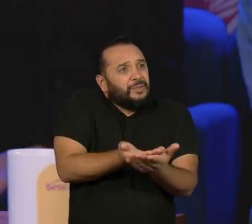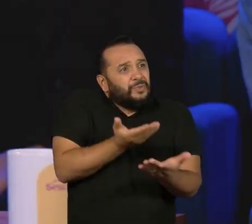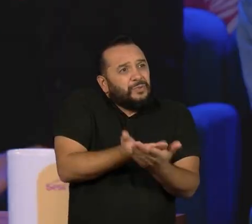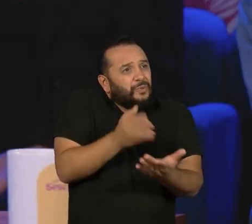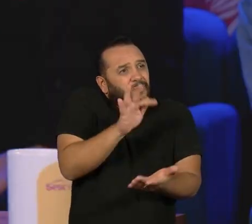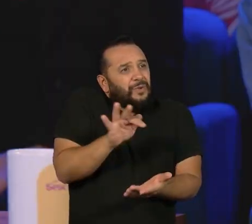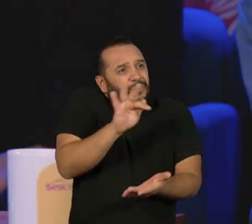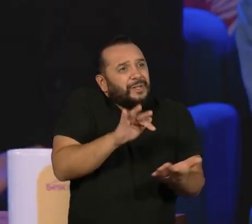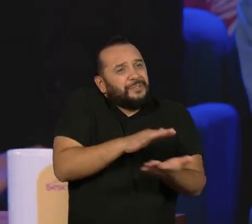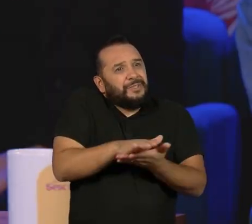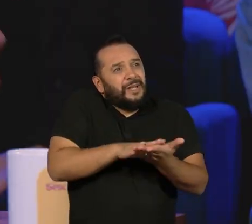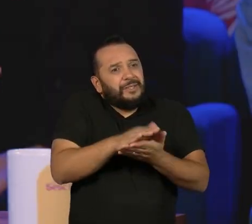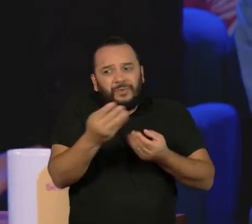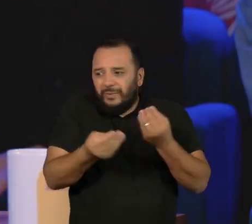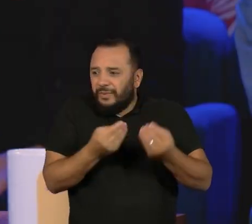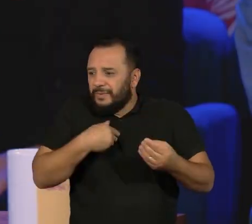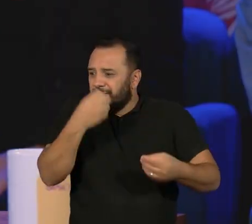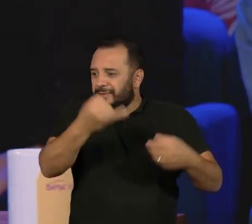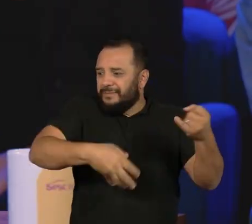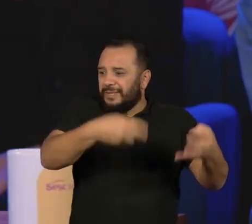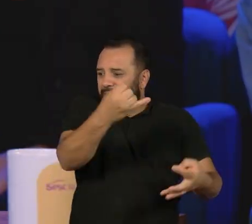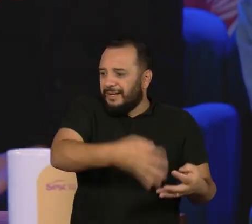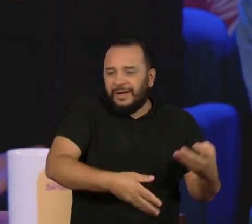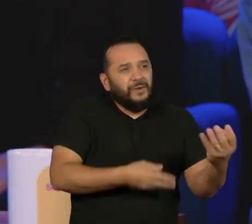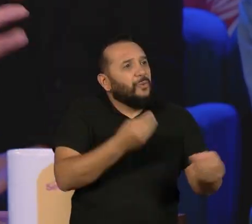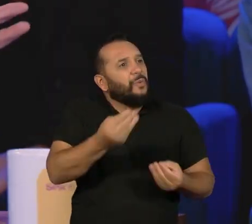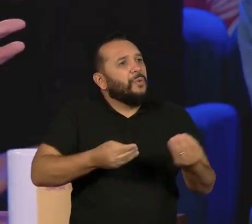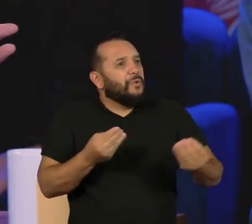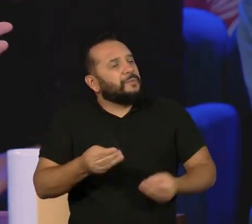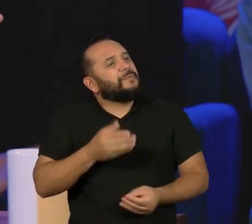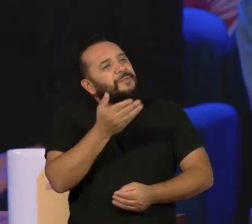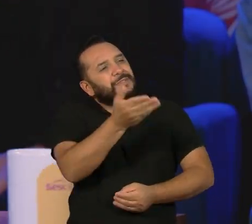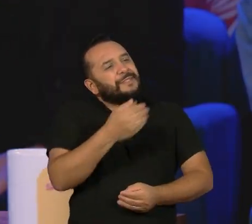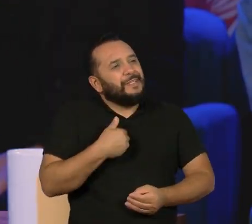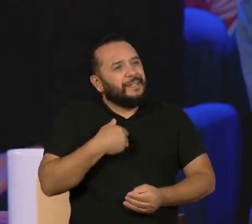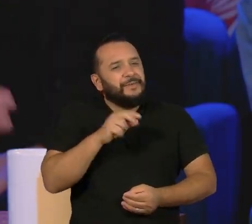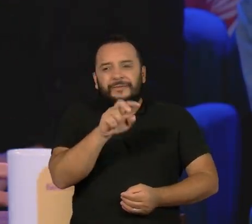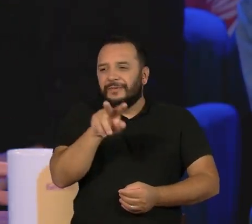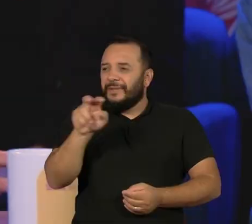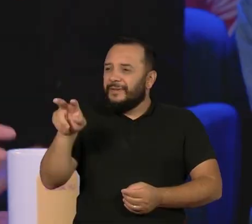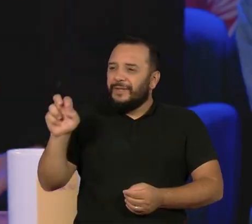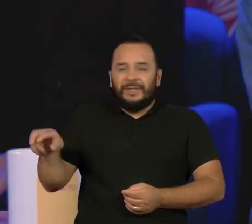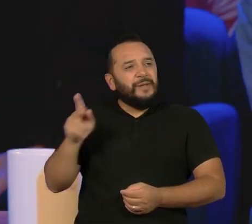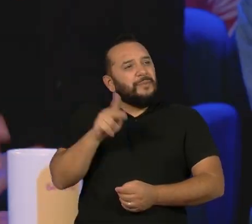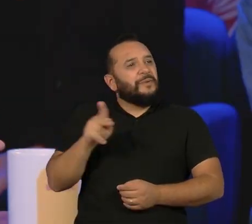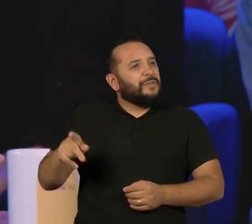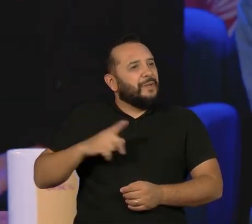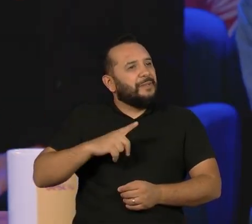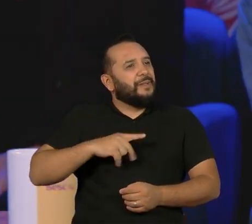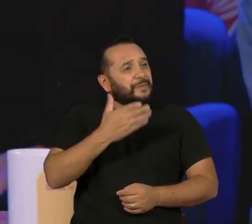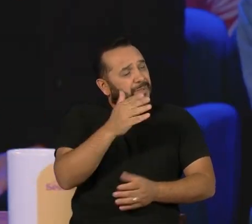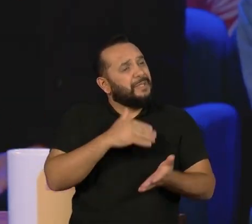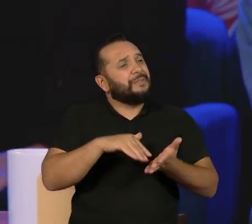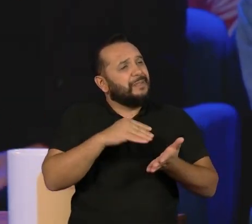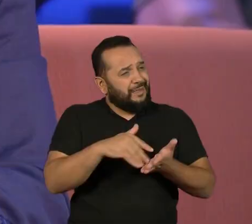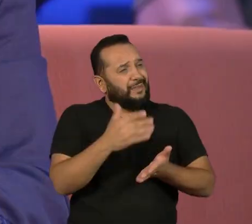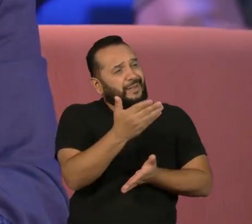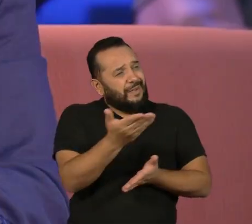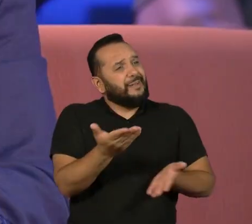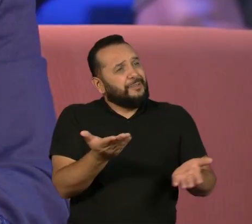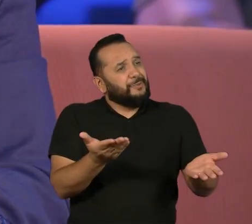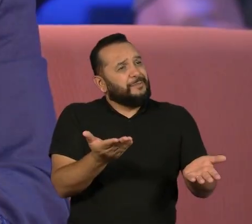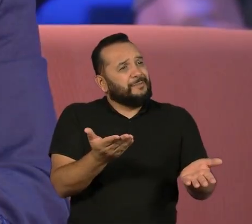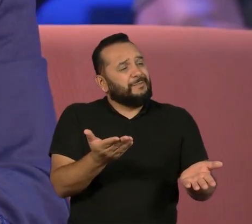é que eu abordo? Como é que eu falo? Como é que você olha os professores que você tem, você como secretário, né?